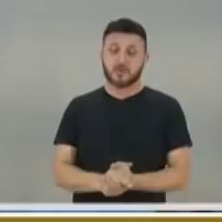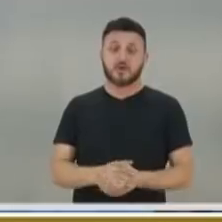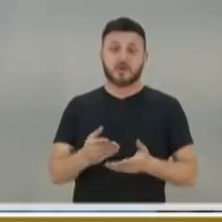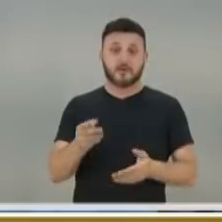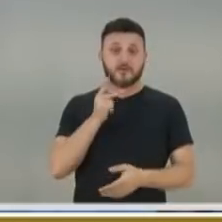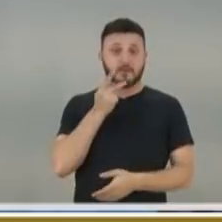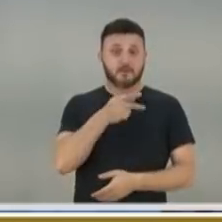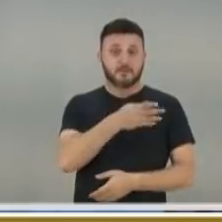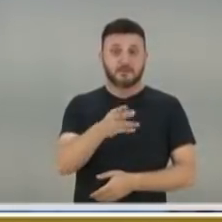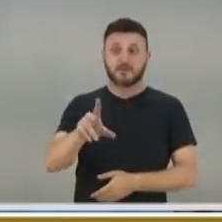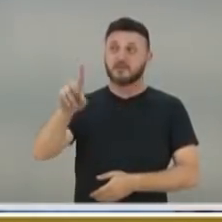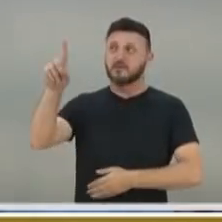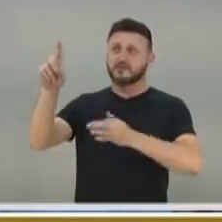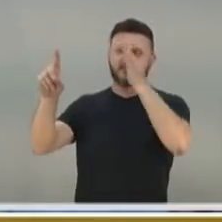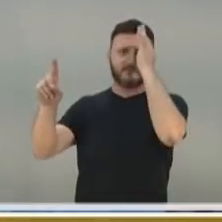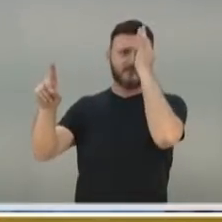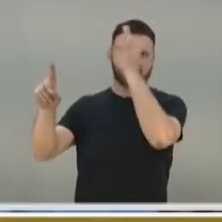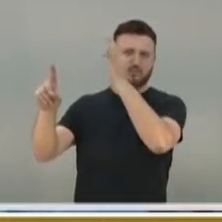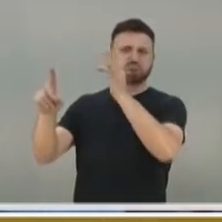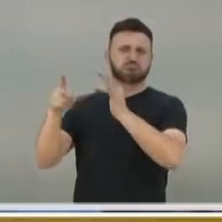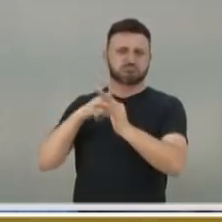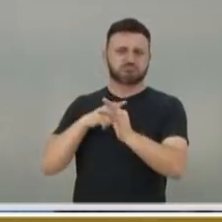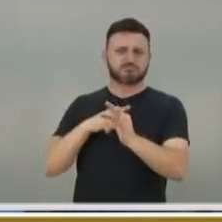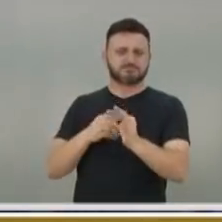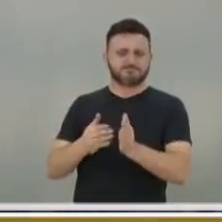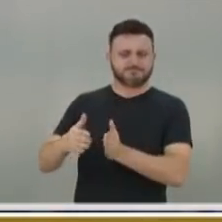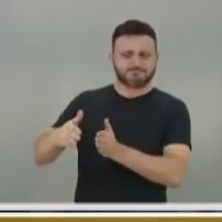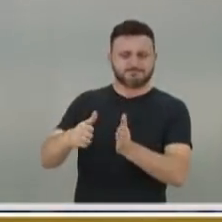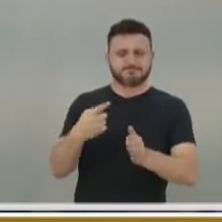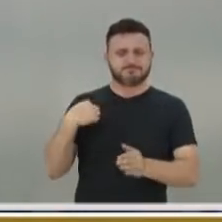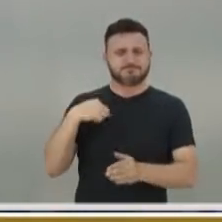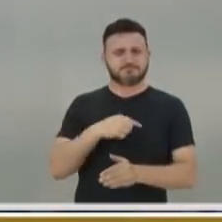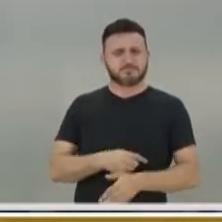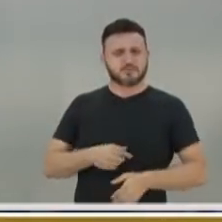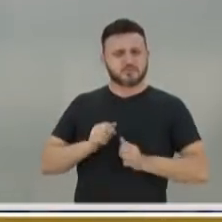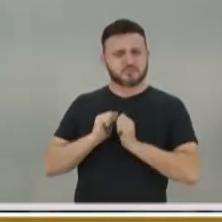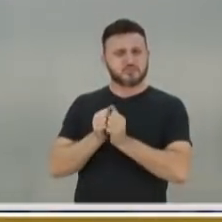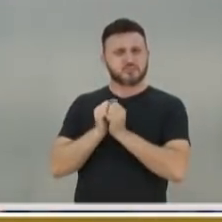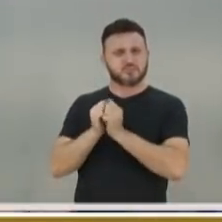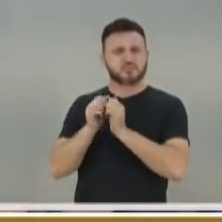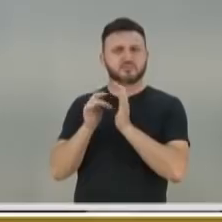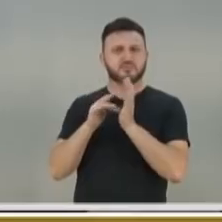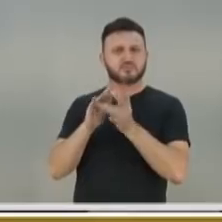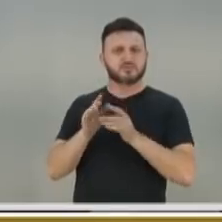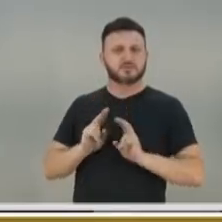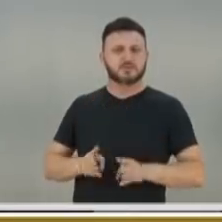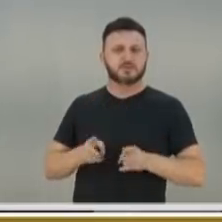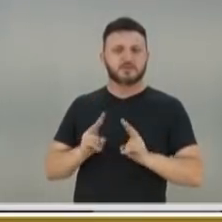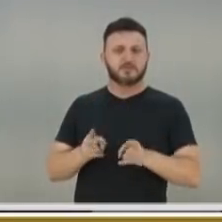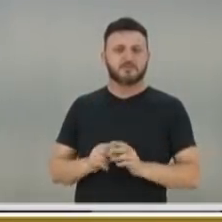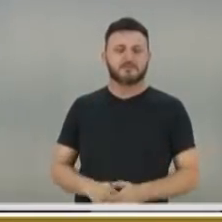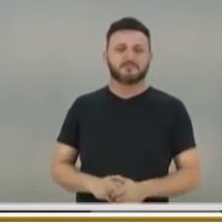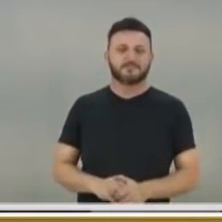nos sustenta. Caminhemos de mãos dadas com Jesus.